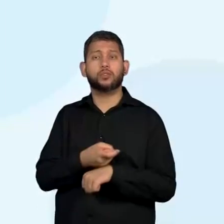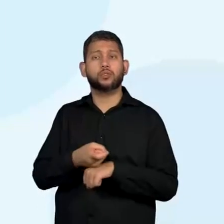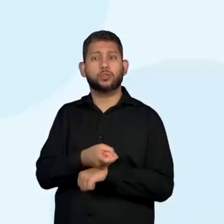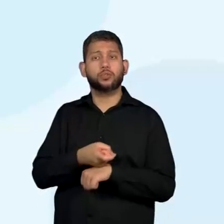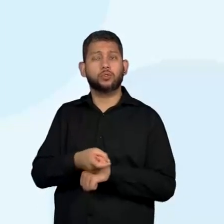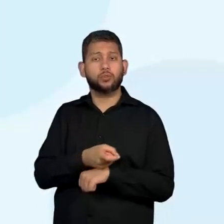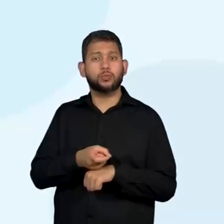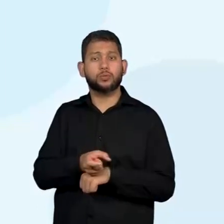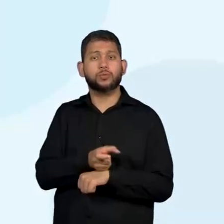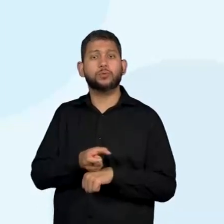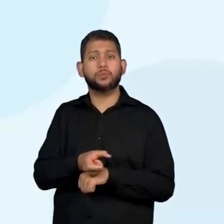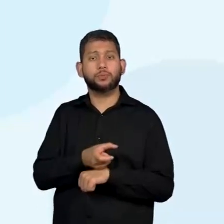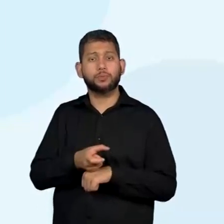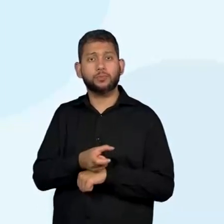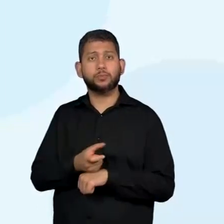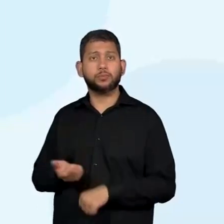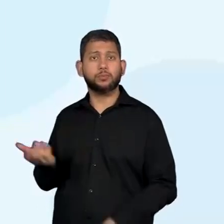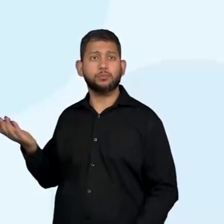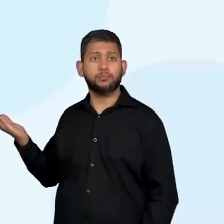adjetivo.